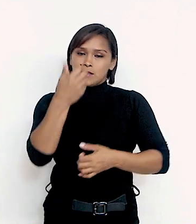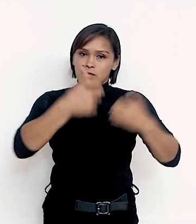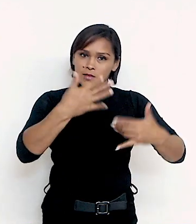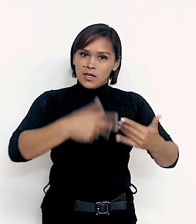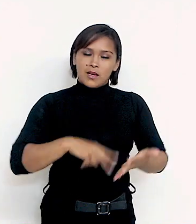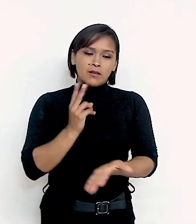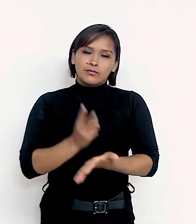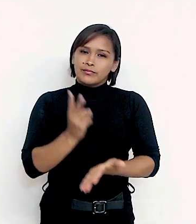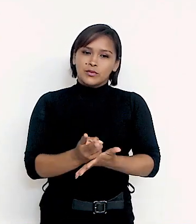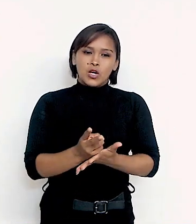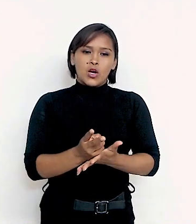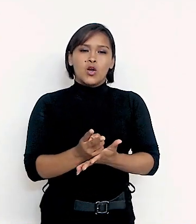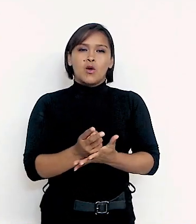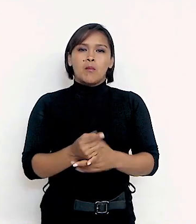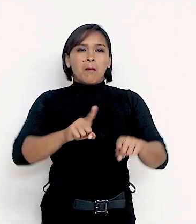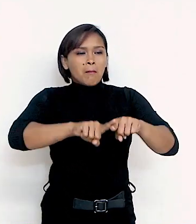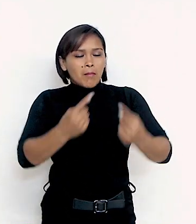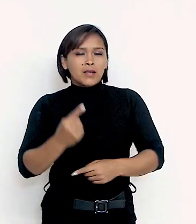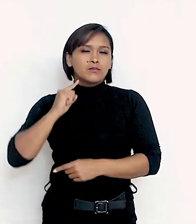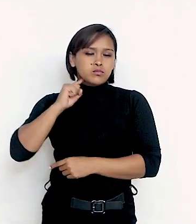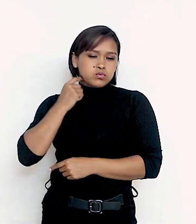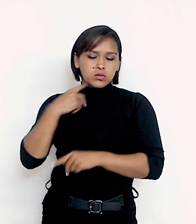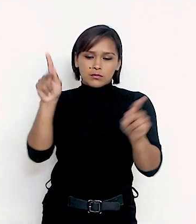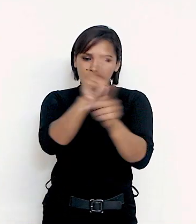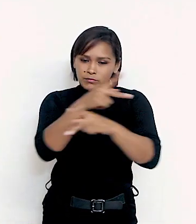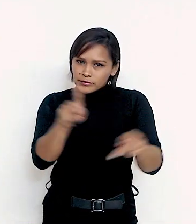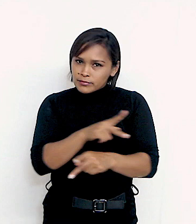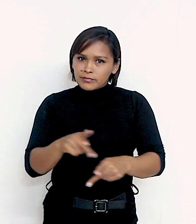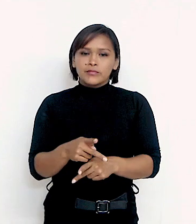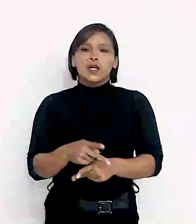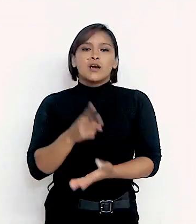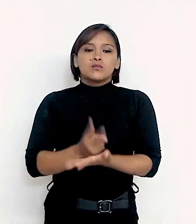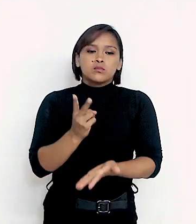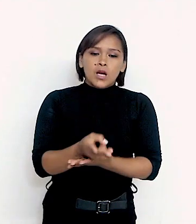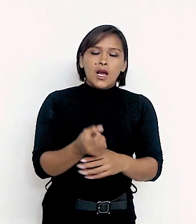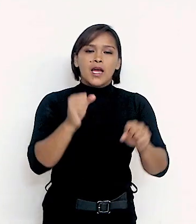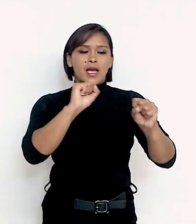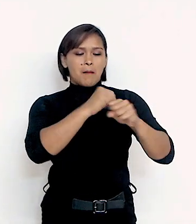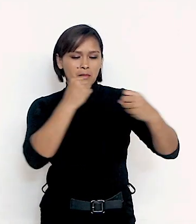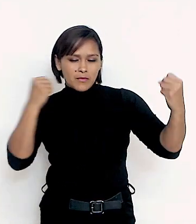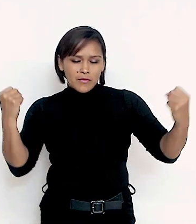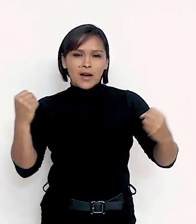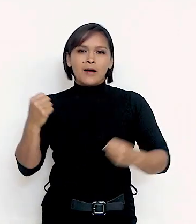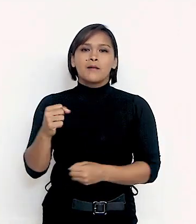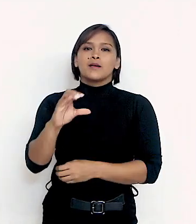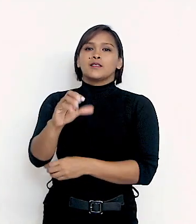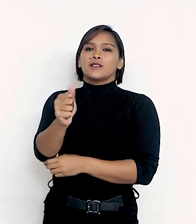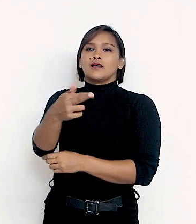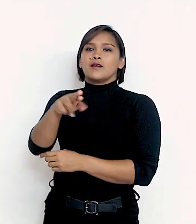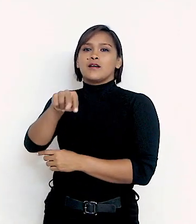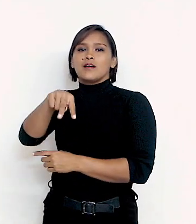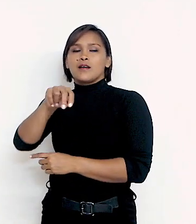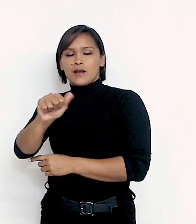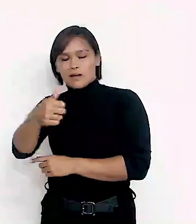permanece como o maior emissor de gases de efeito estufa muito em razão de sua indústria carvoeira e também pelo o